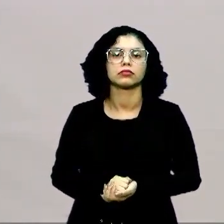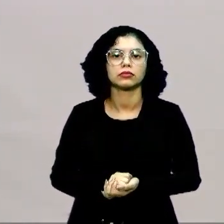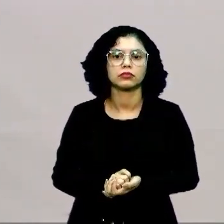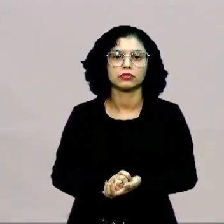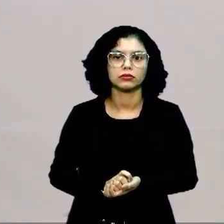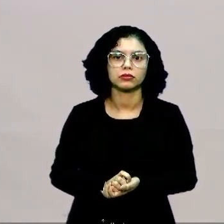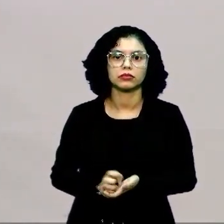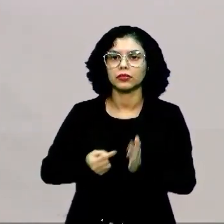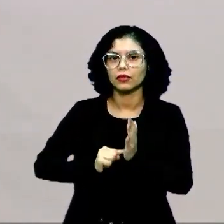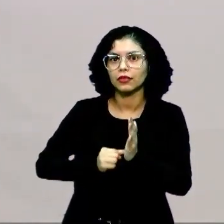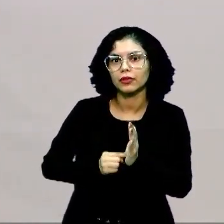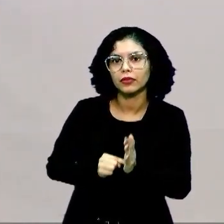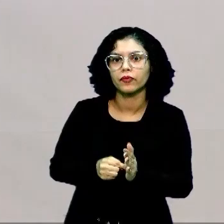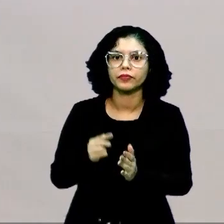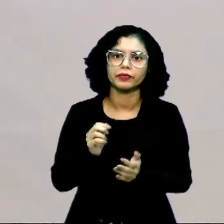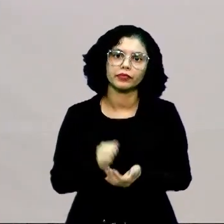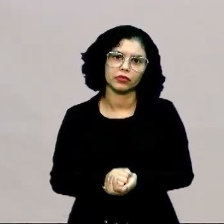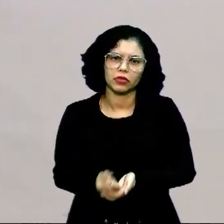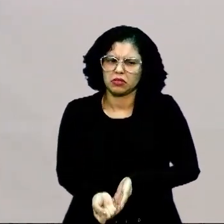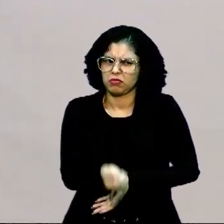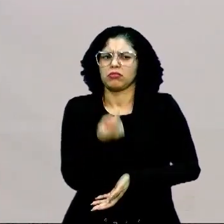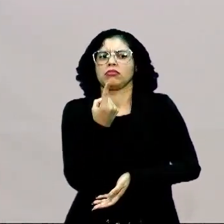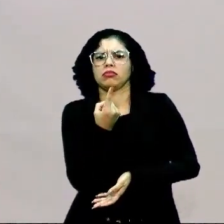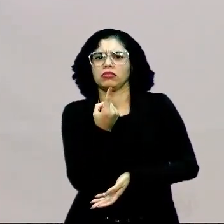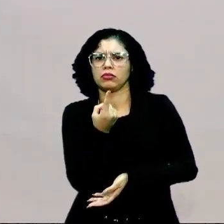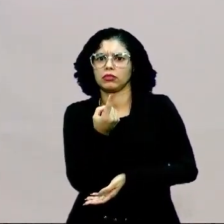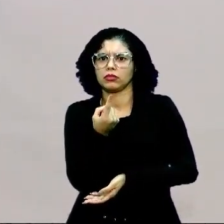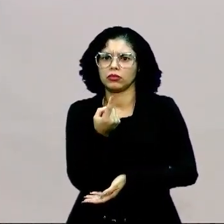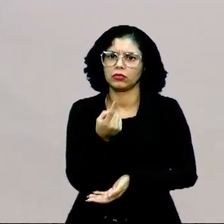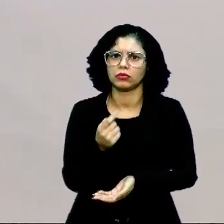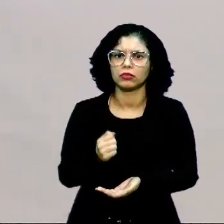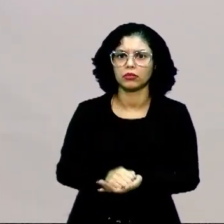a ponto de estranhá-lo. A palavra